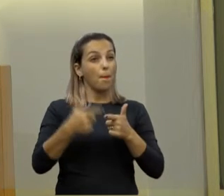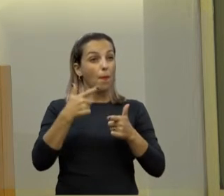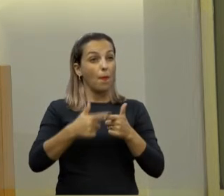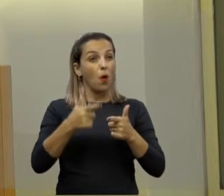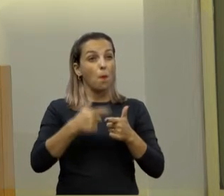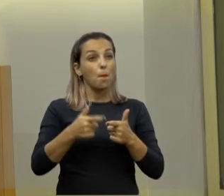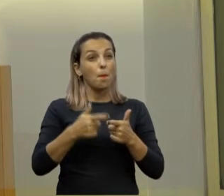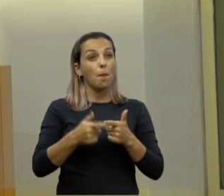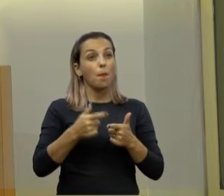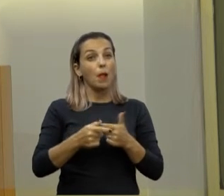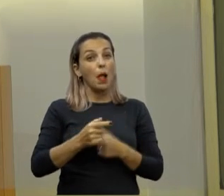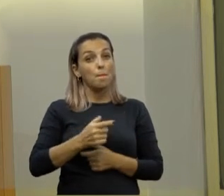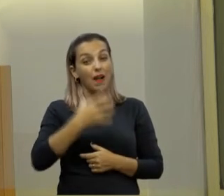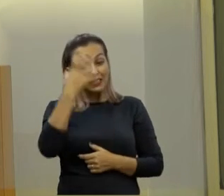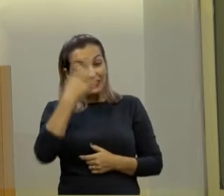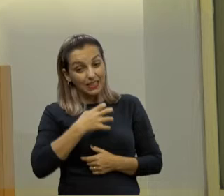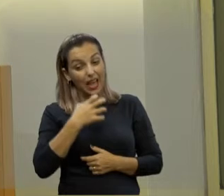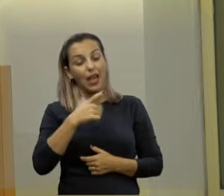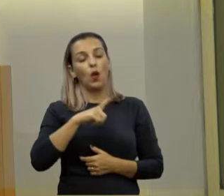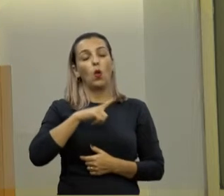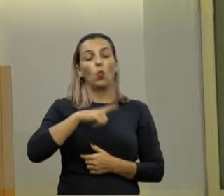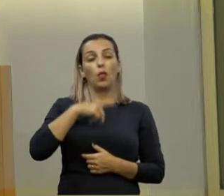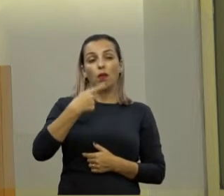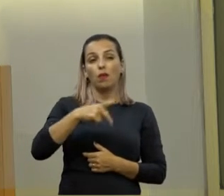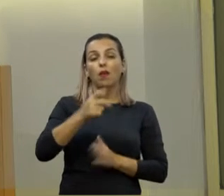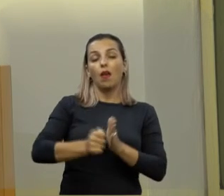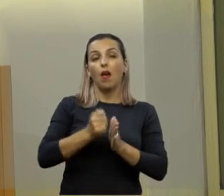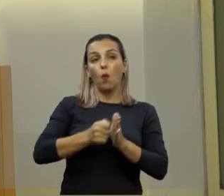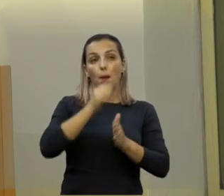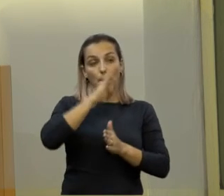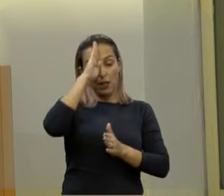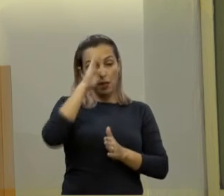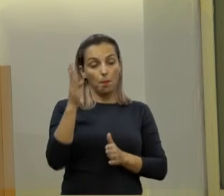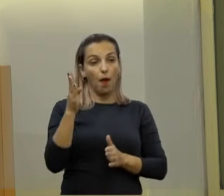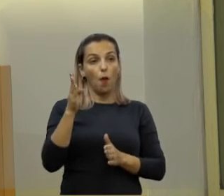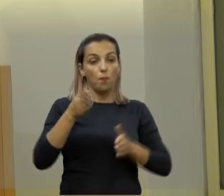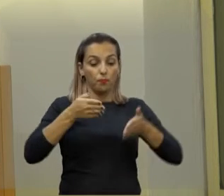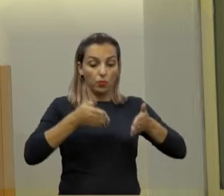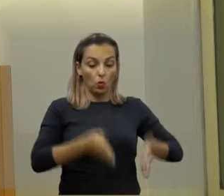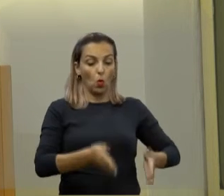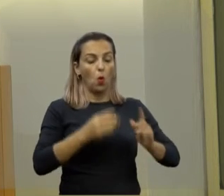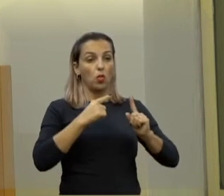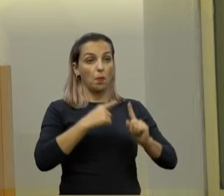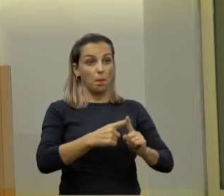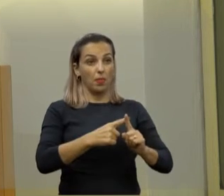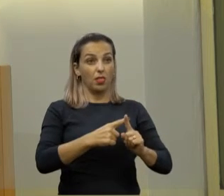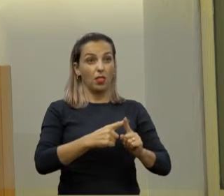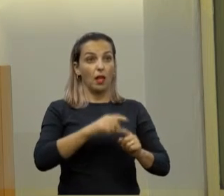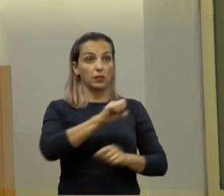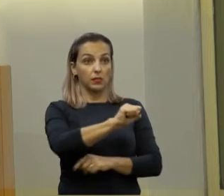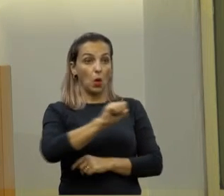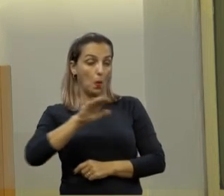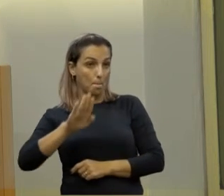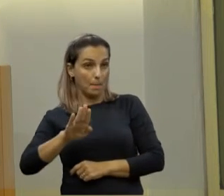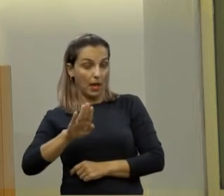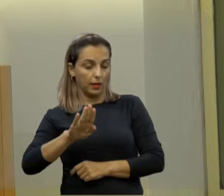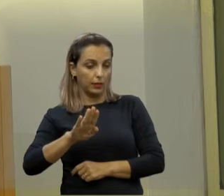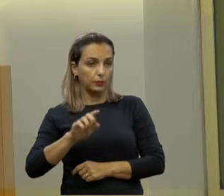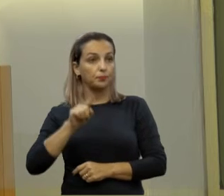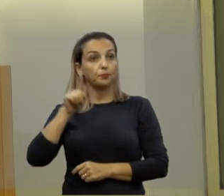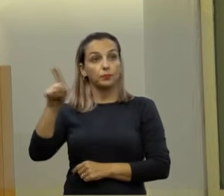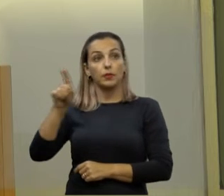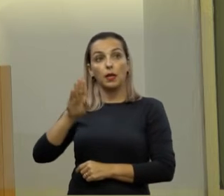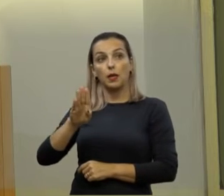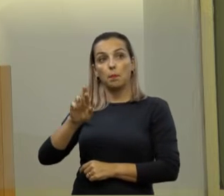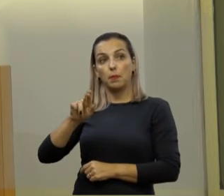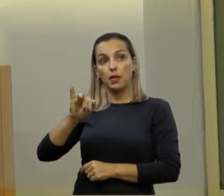com o cemitério da cidade principalmente com o São Bento o dos Britos Já possui taxa de manutenção e embora seja